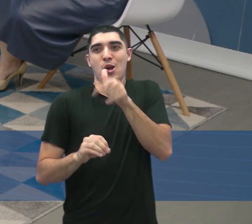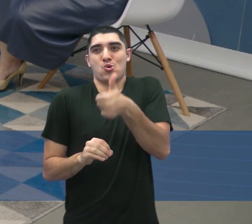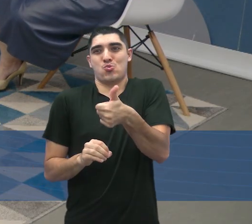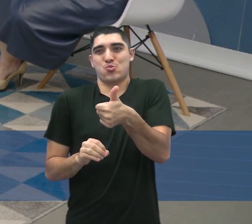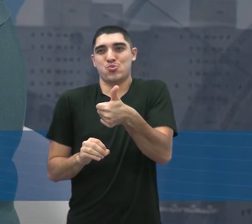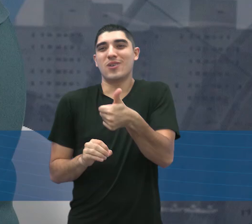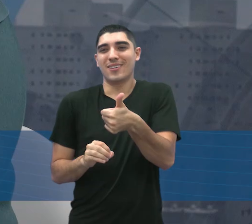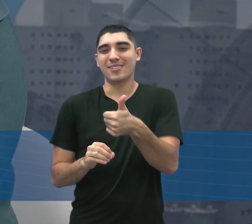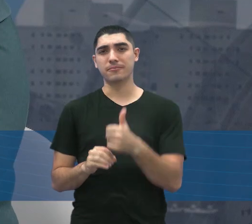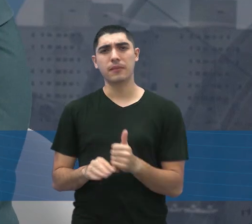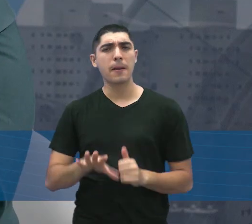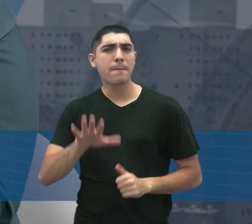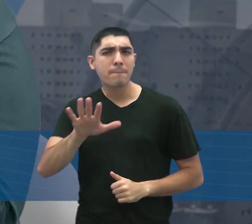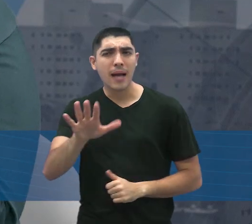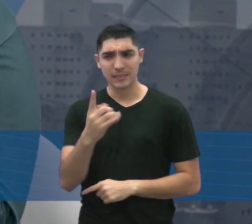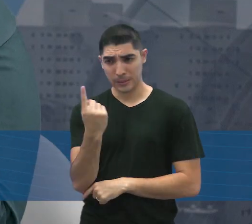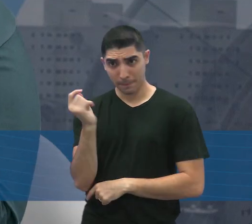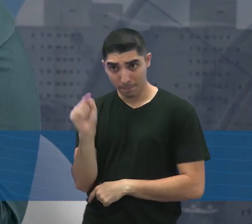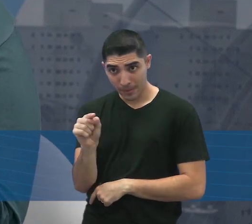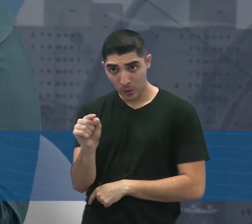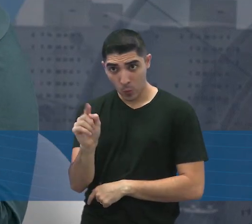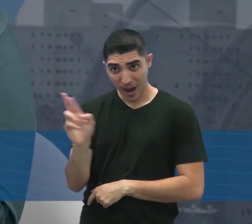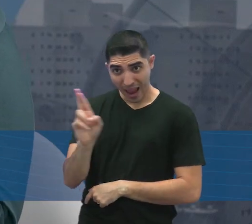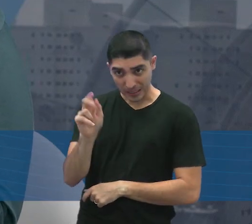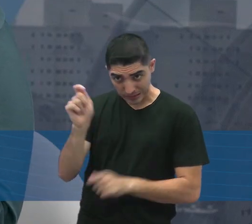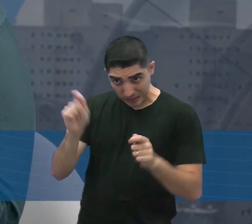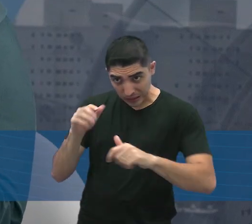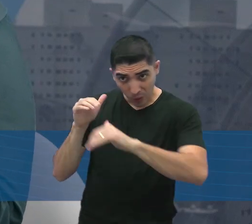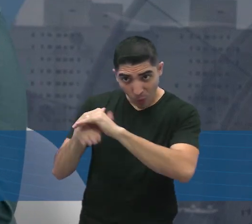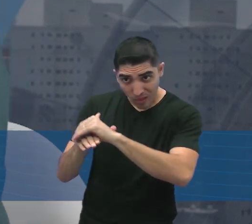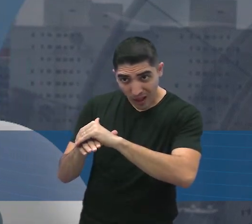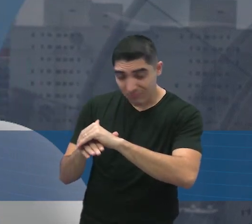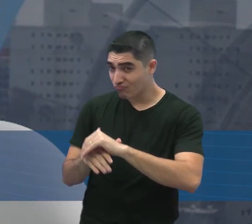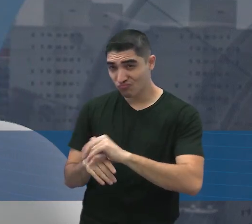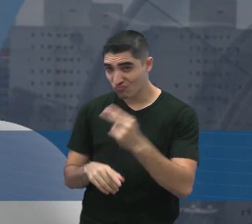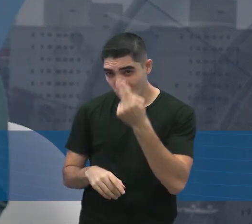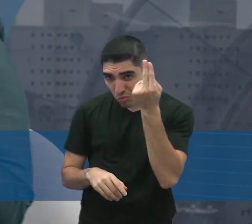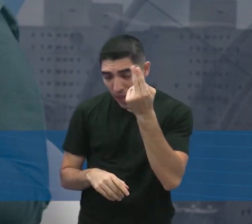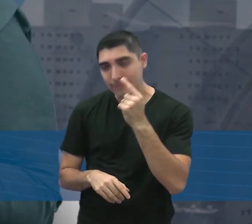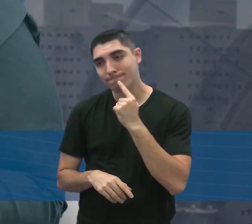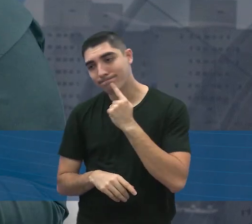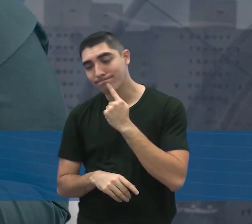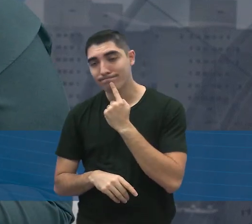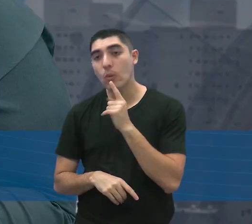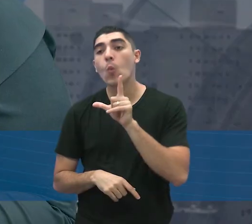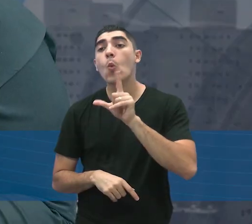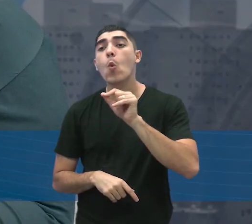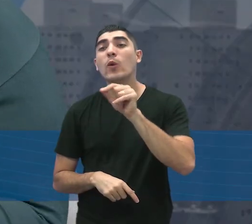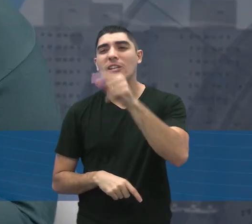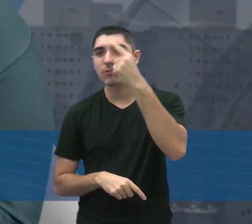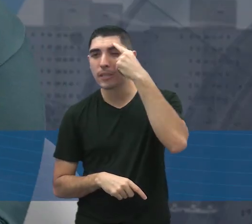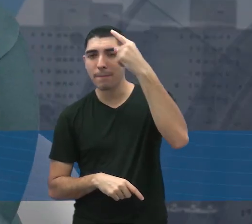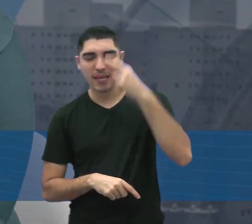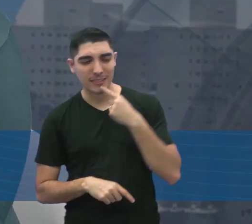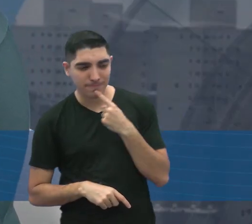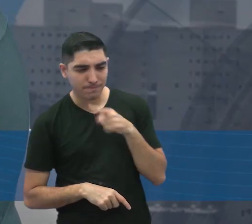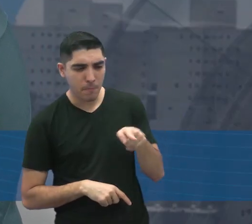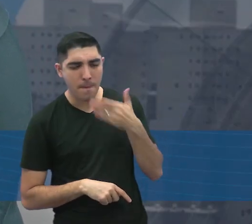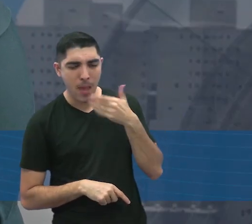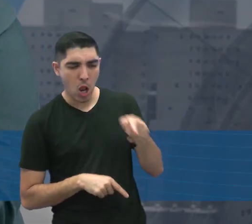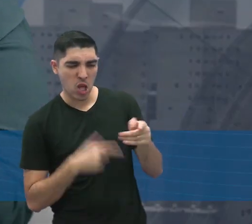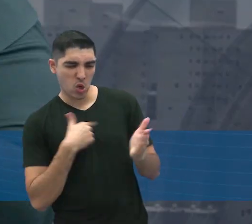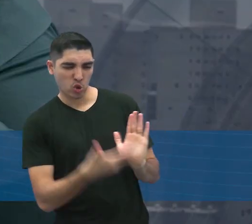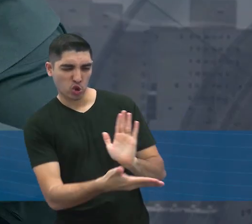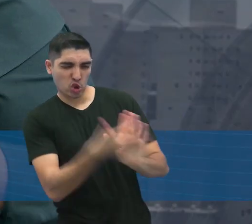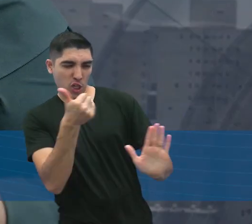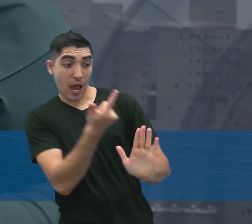E cabe esses R$1.000 no meu orçamento? Se não cabe, o que é que eu estou disposto a cortar para que caiba?